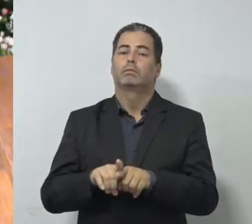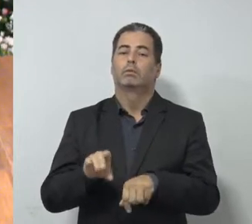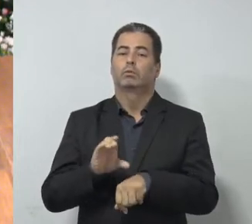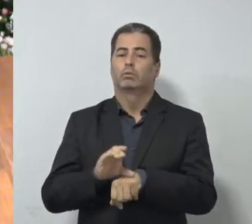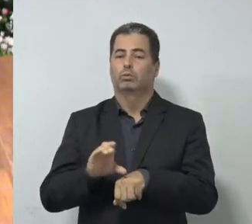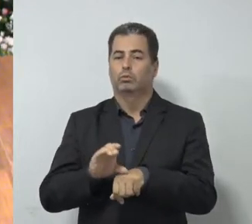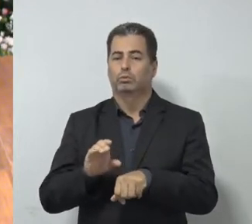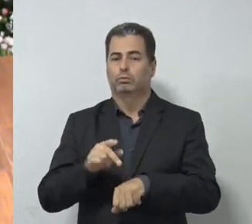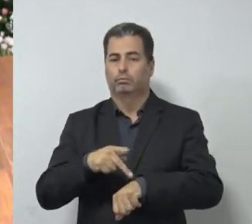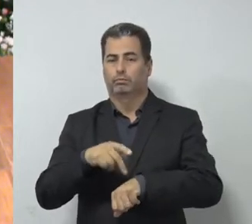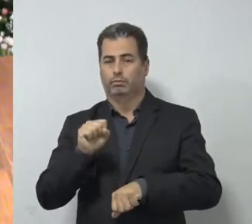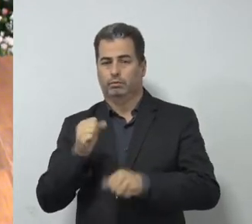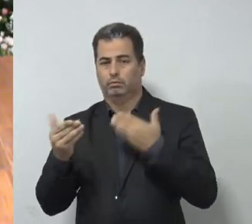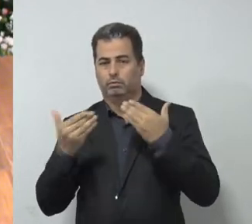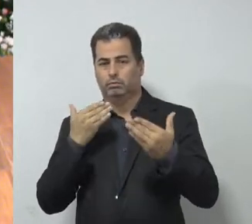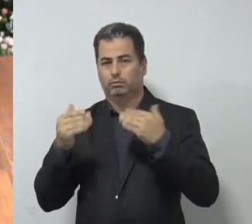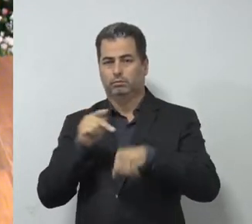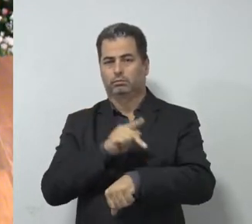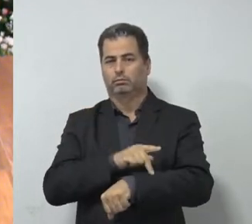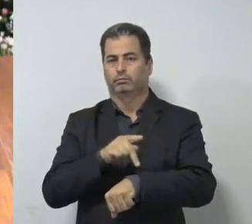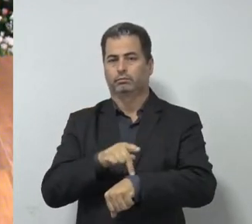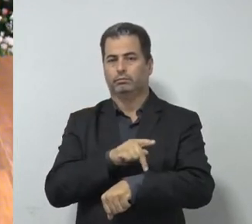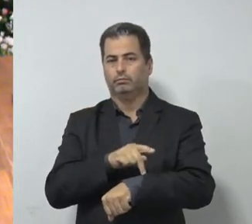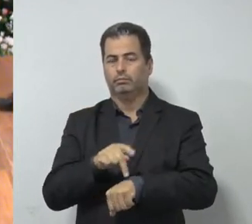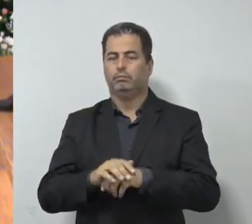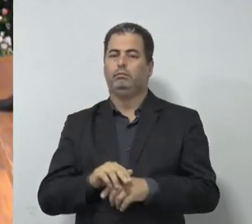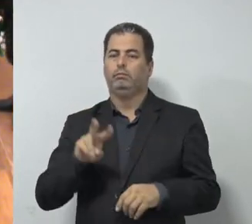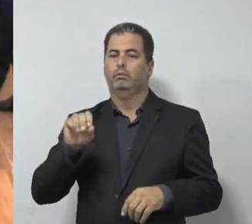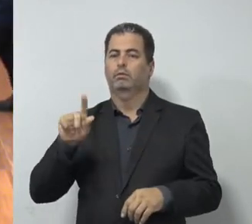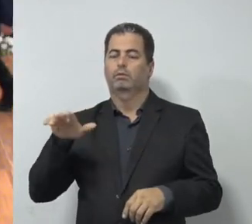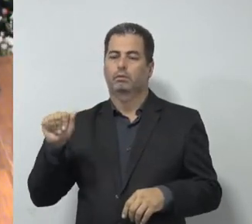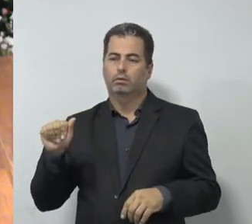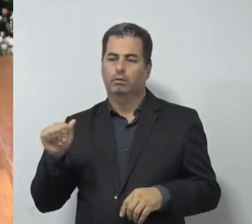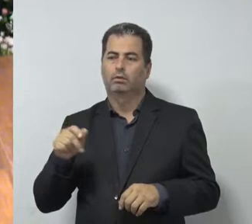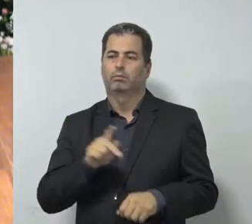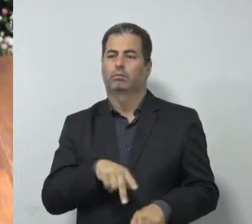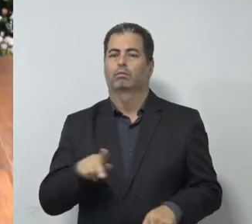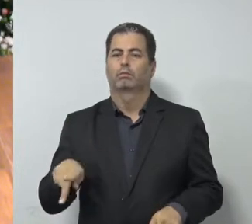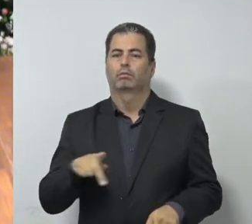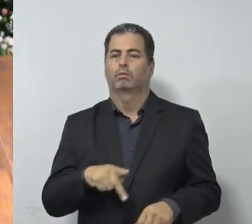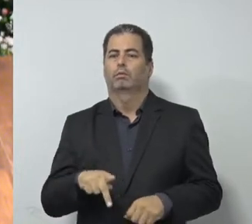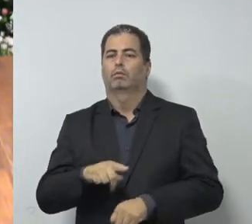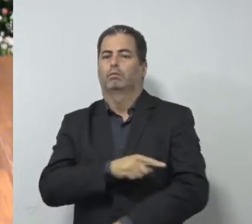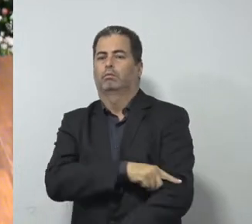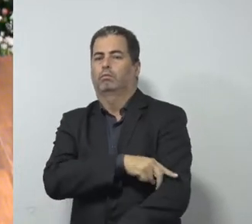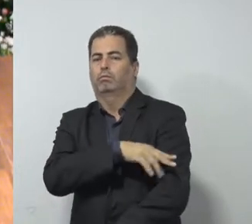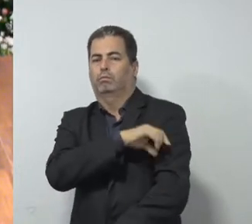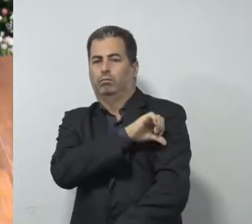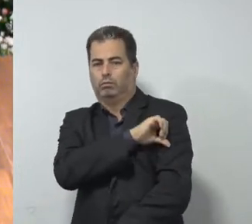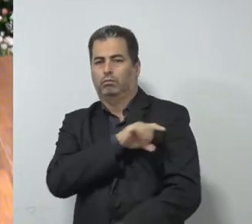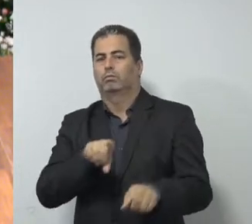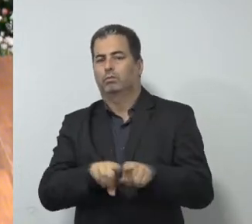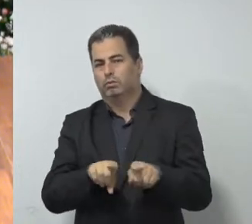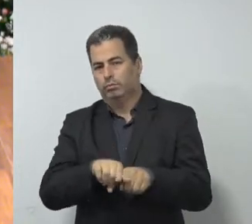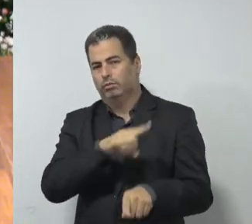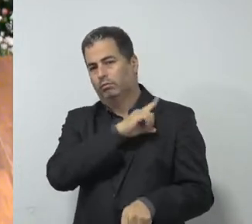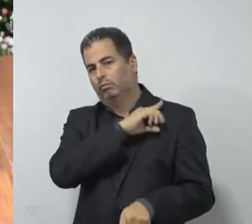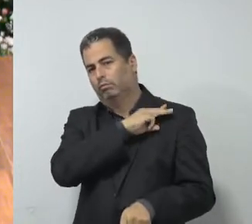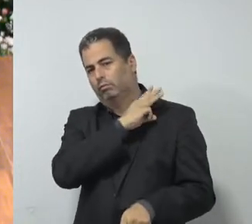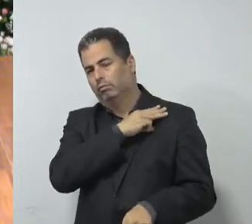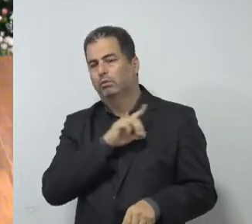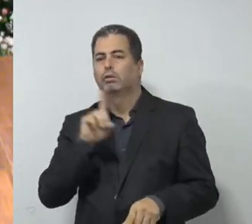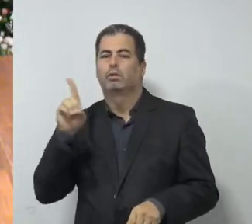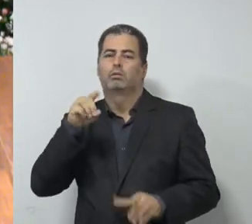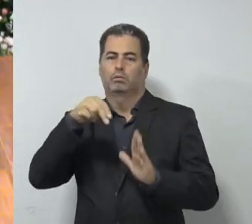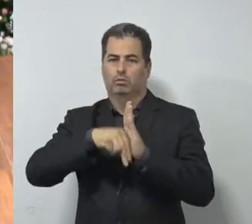de especialização em Psicopedagogia. Valéria foi professora de Ensino Fundamental e Ensino Médio nos colégios estaduais Professor